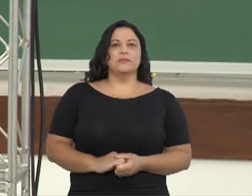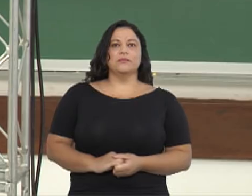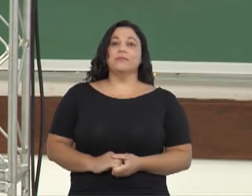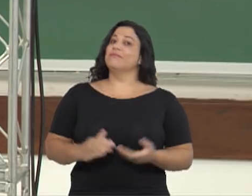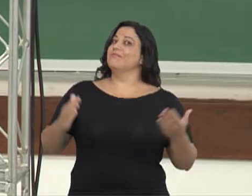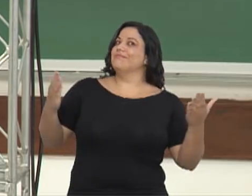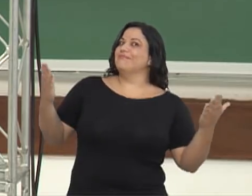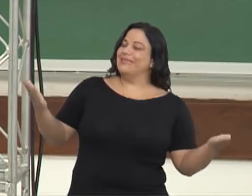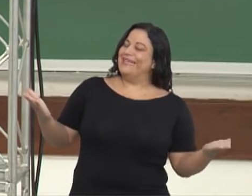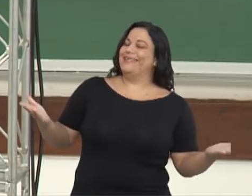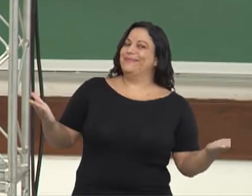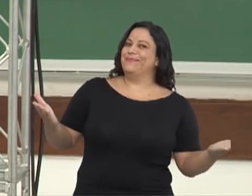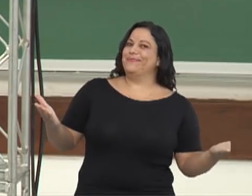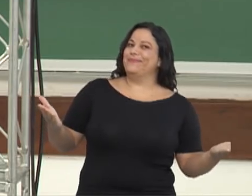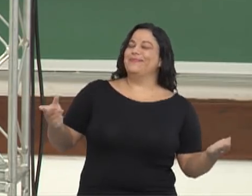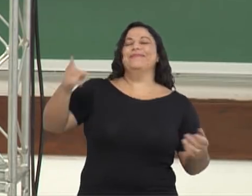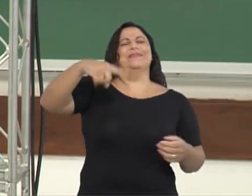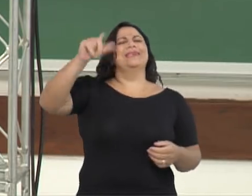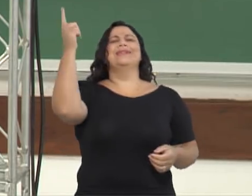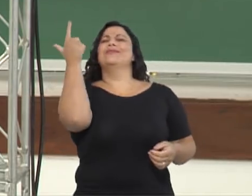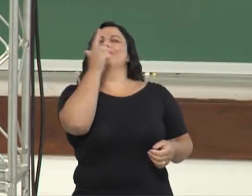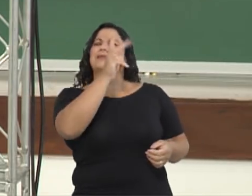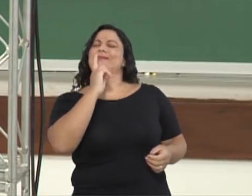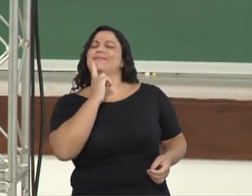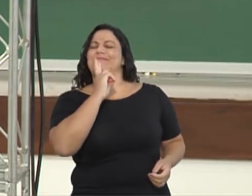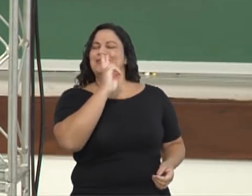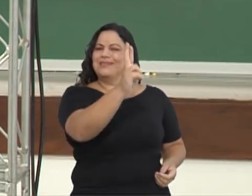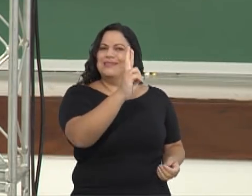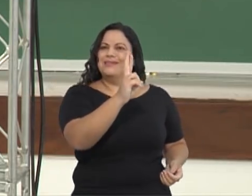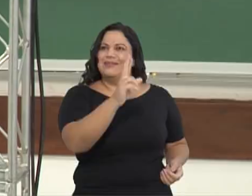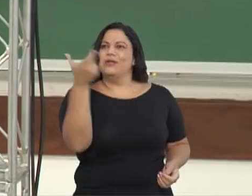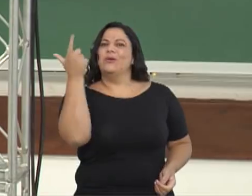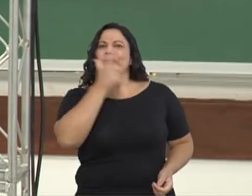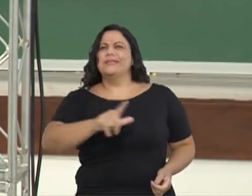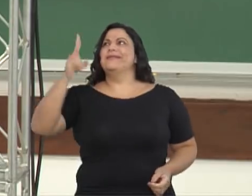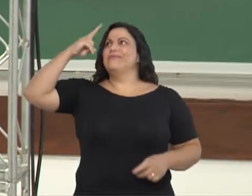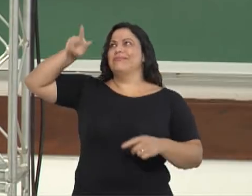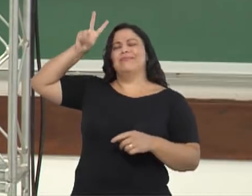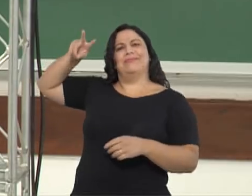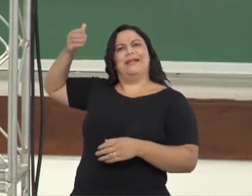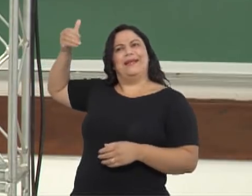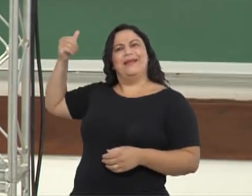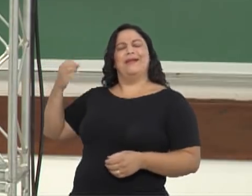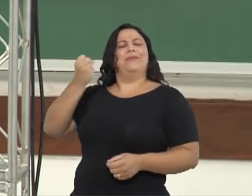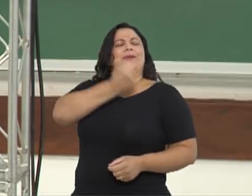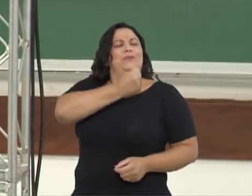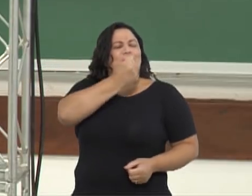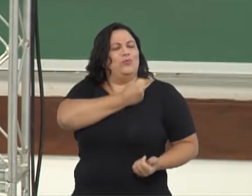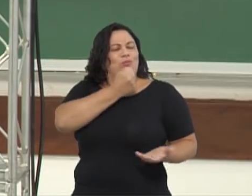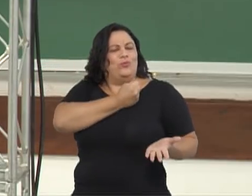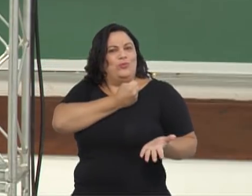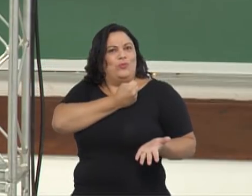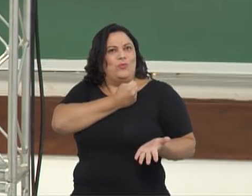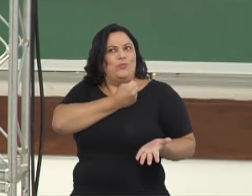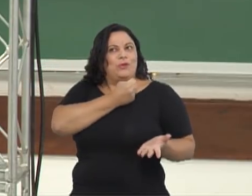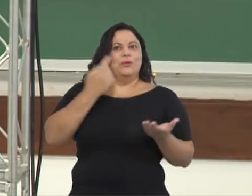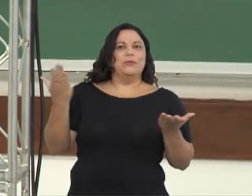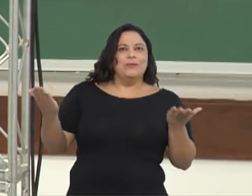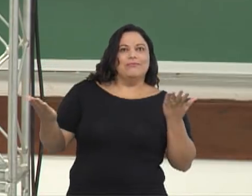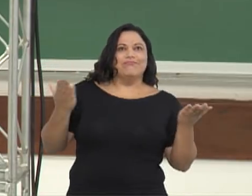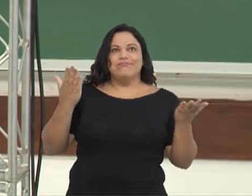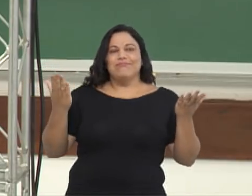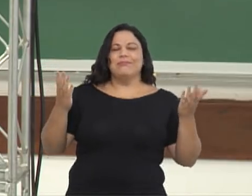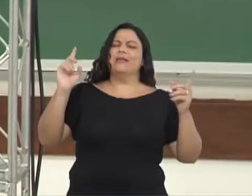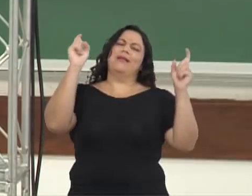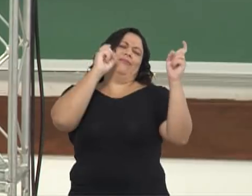E aí, vocês conseguiram responder? Conseguiram relembrar de um númerozinho ou outro? Não se preocupe se você não